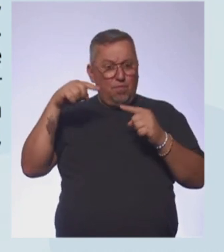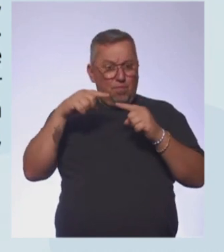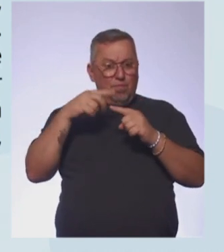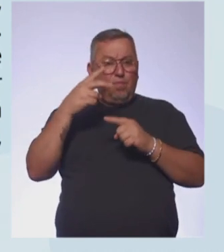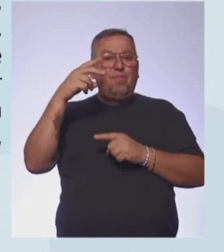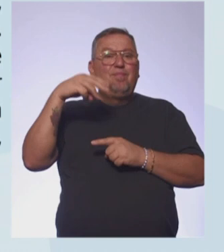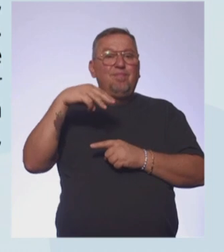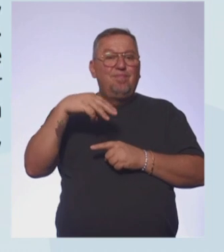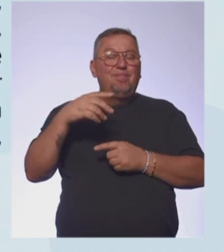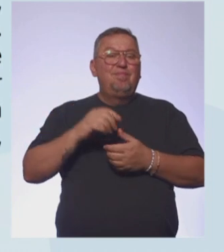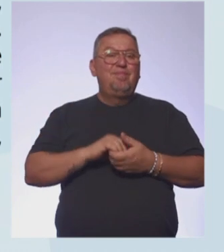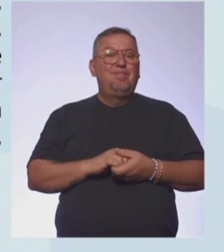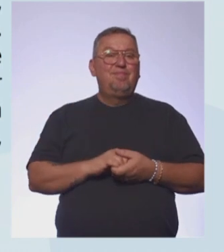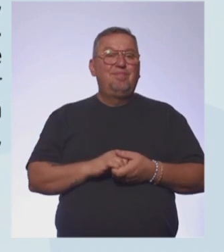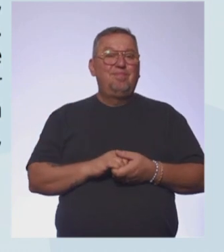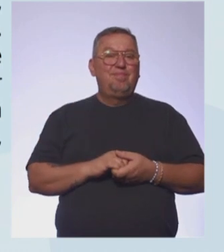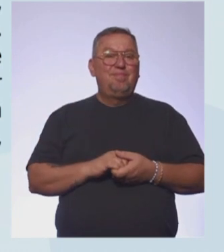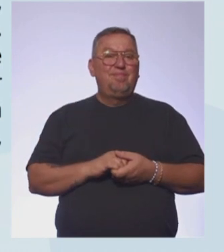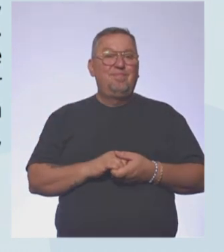2 minutinhos para vocês.